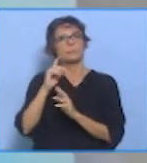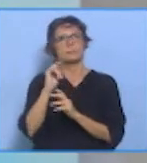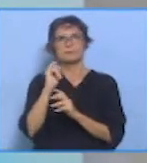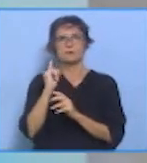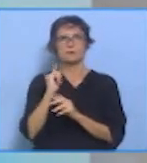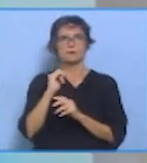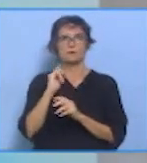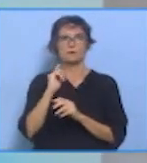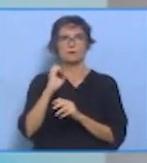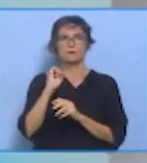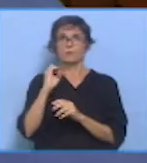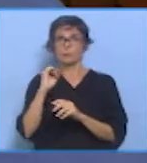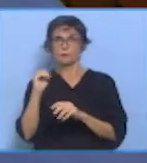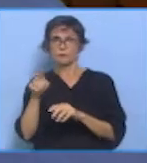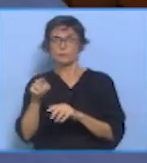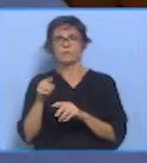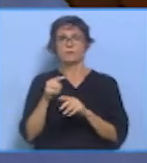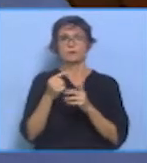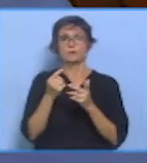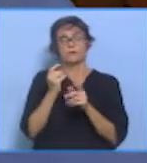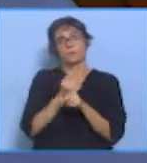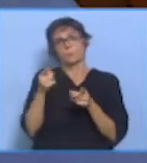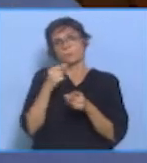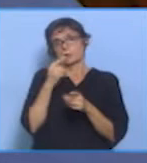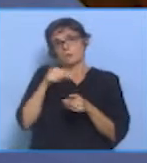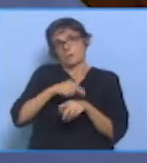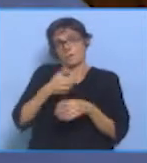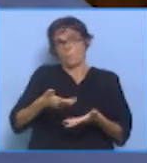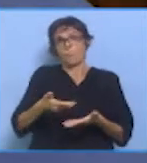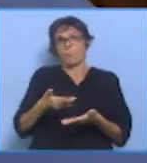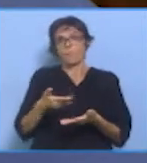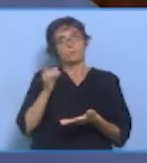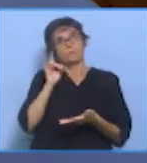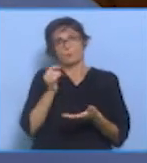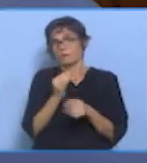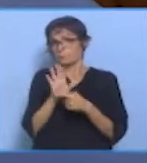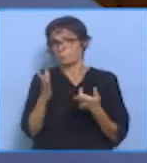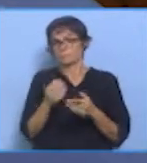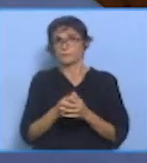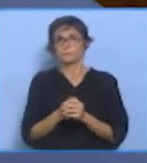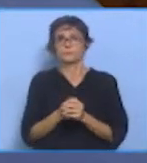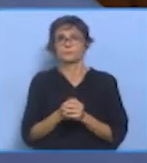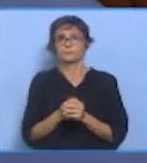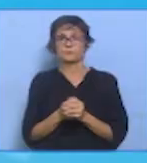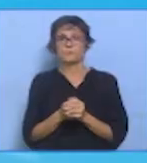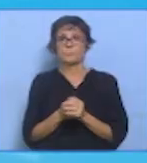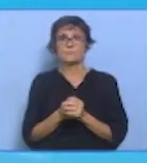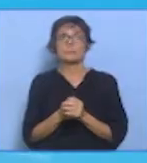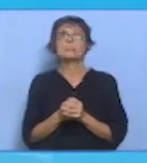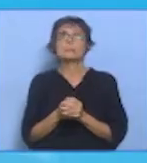pela urgência dessa valorização na atualidade, no caso da atualidade em que viveu. Uma das coisas que preocupou sempre